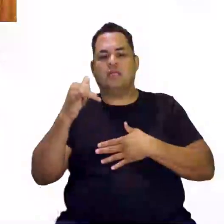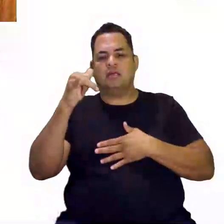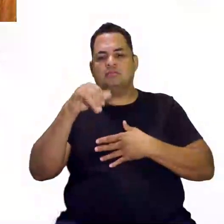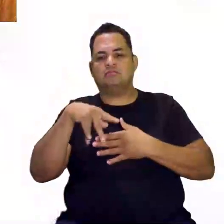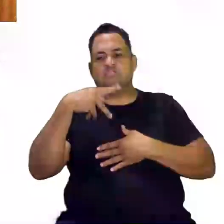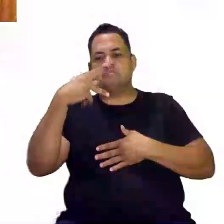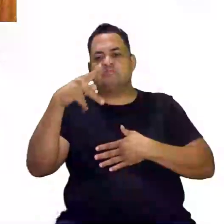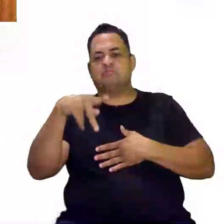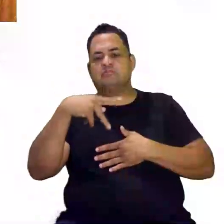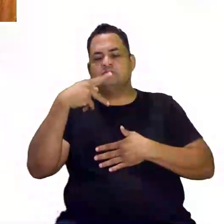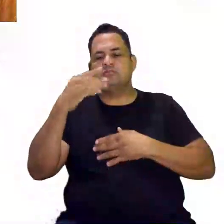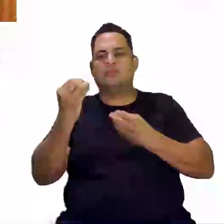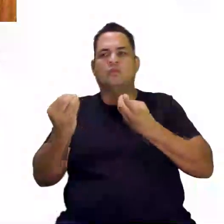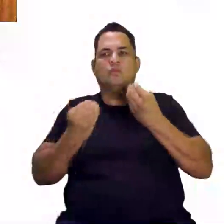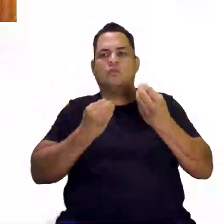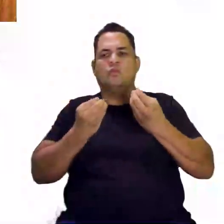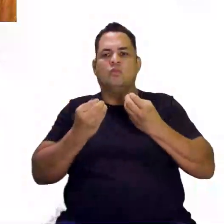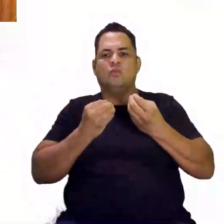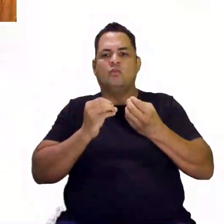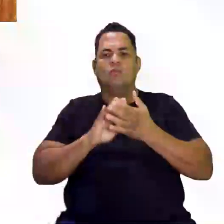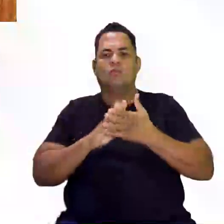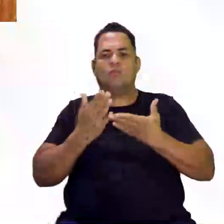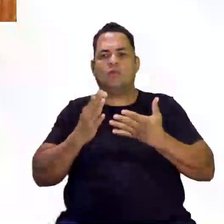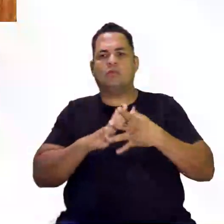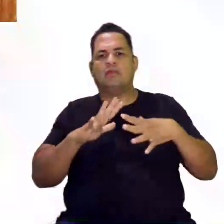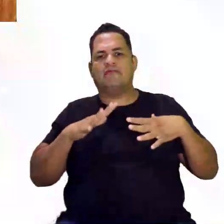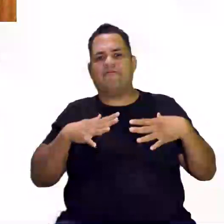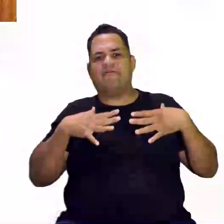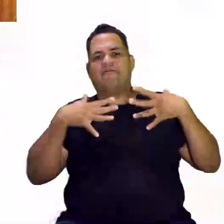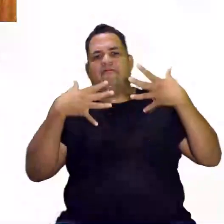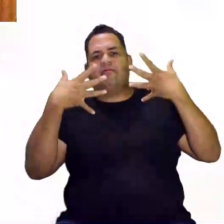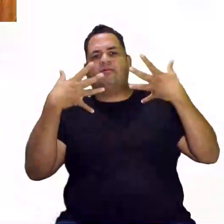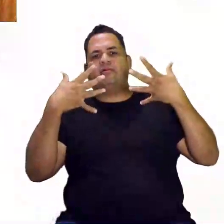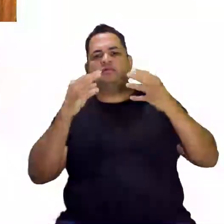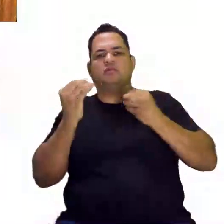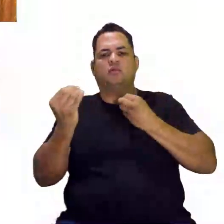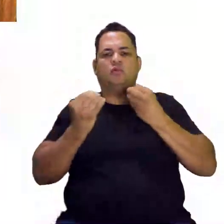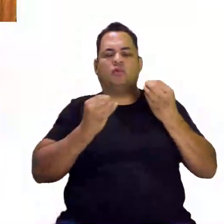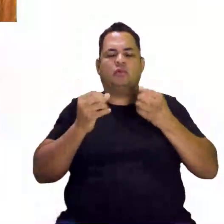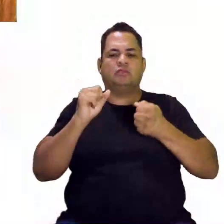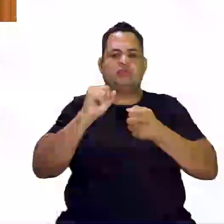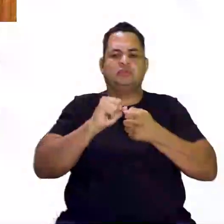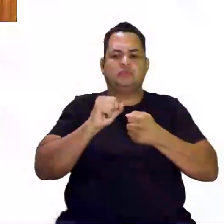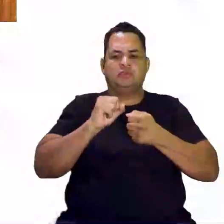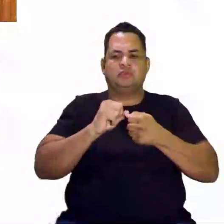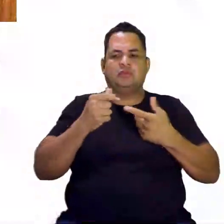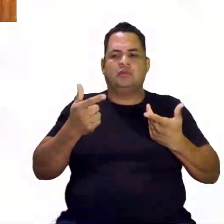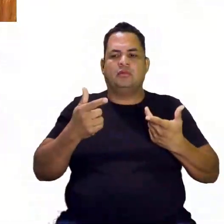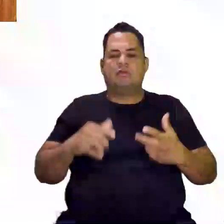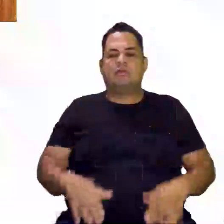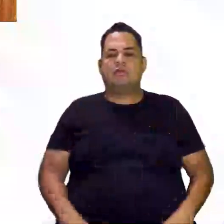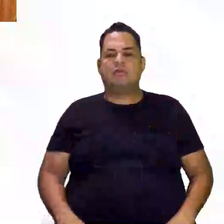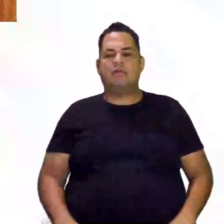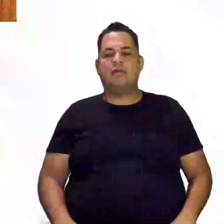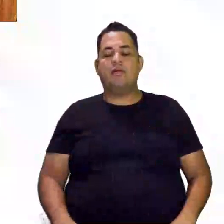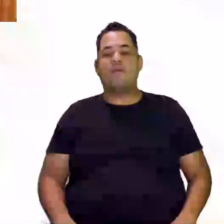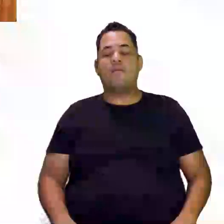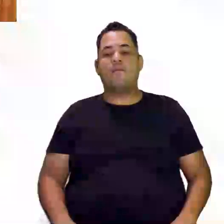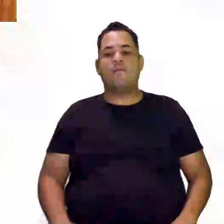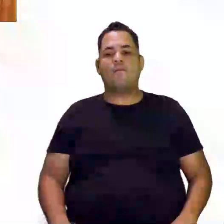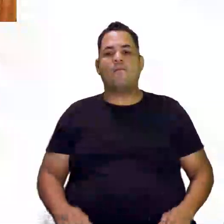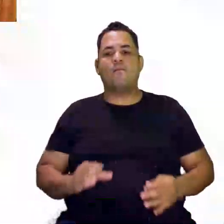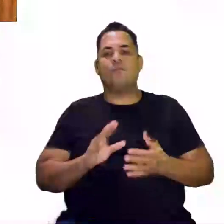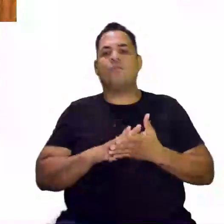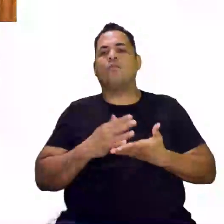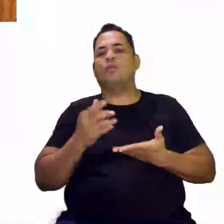para contar como que eles festejavam, o que eles festejavam, tá? quais eram